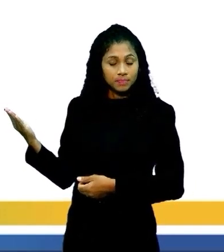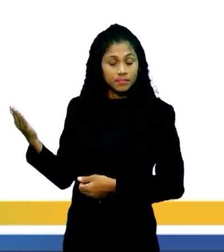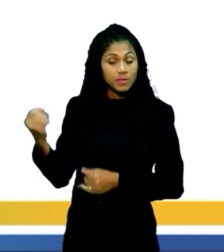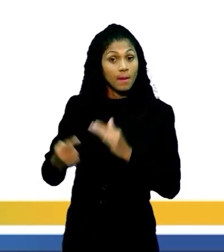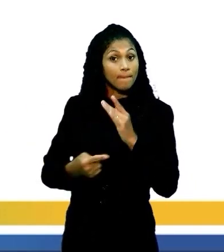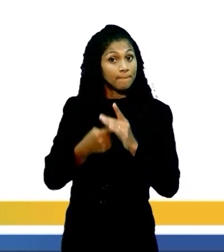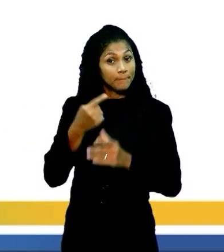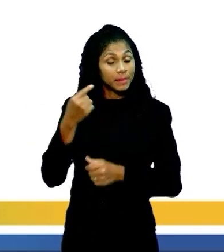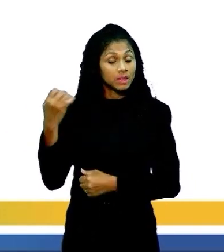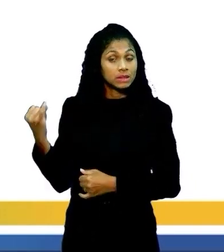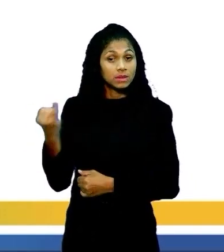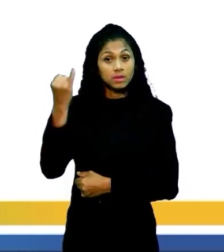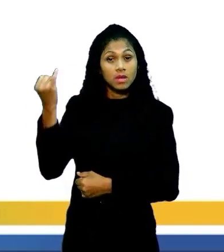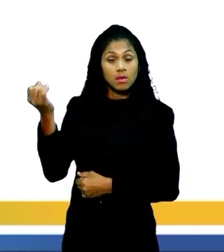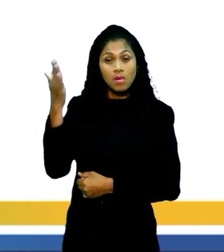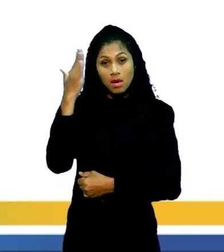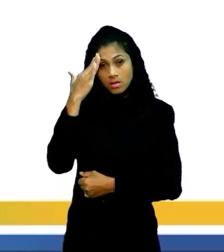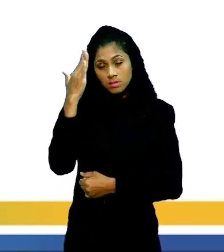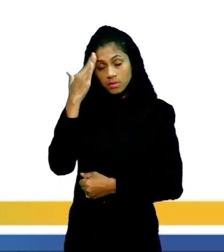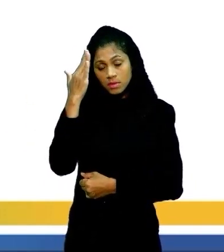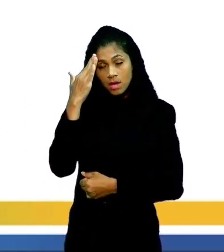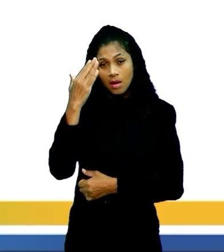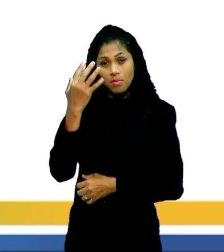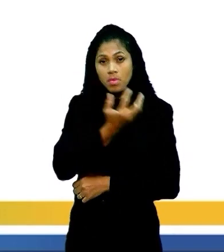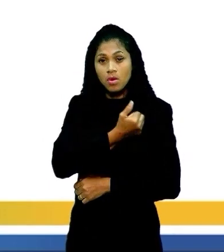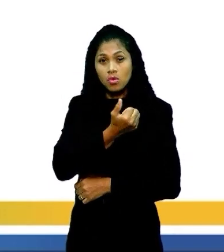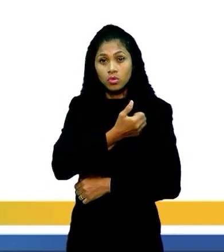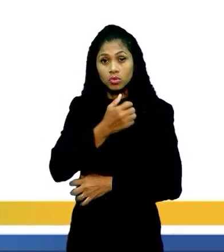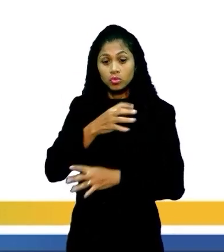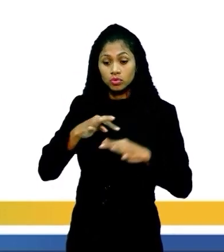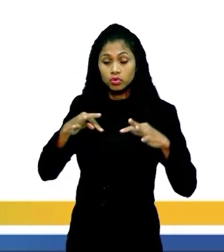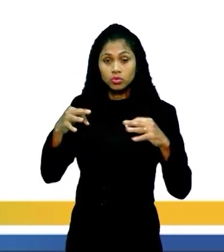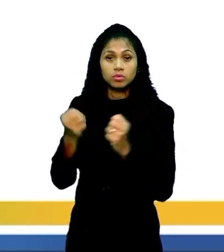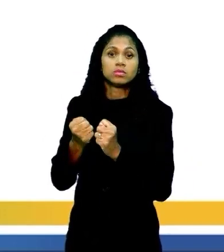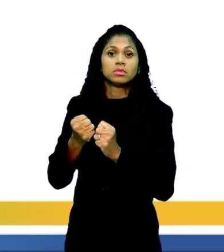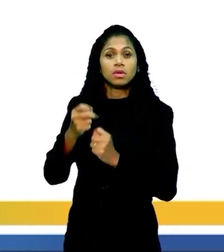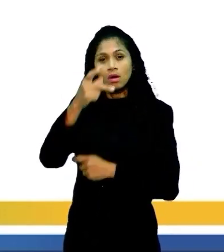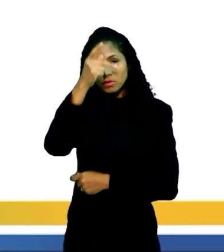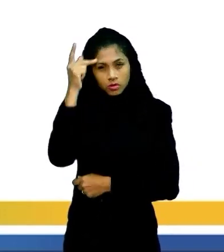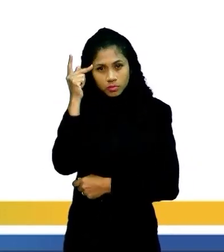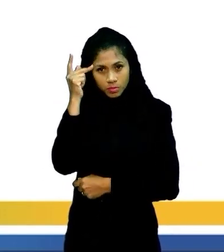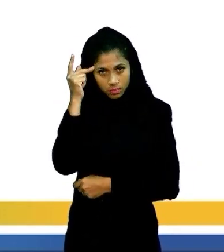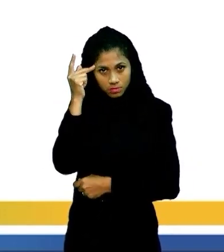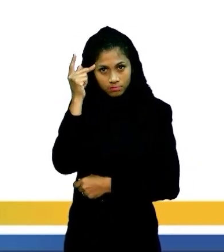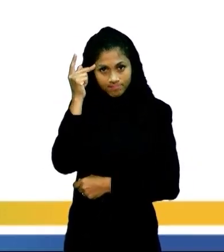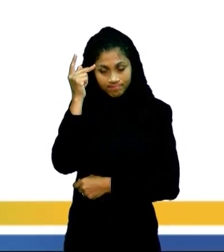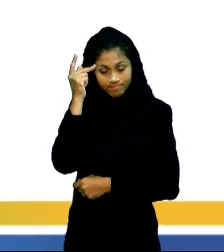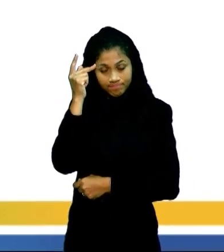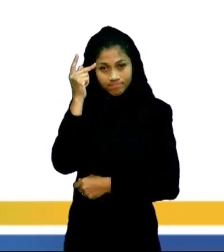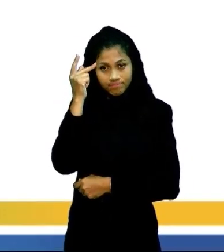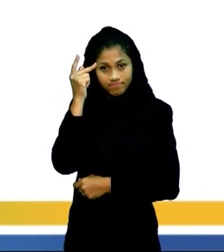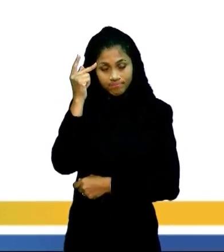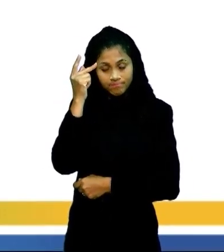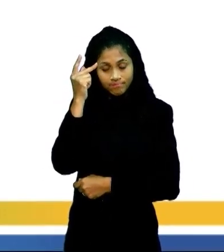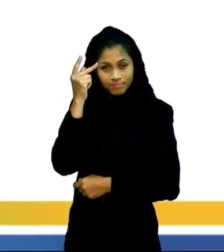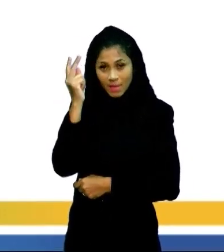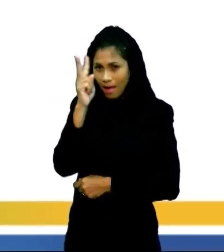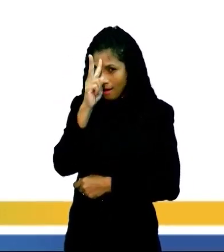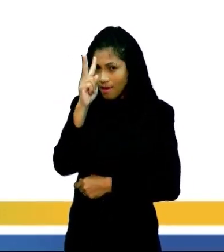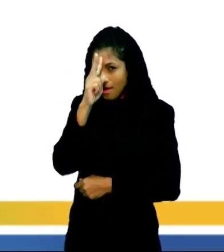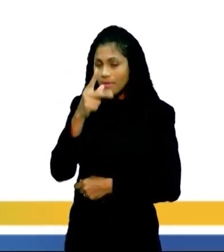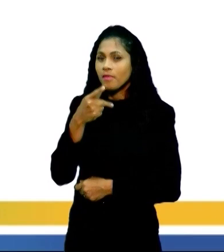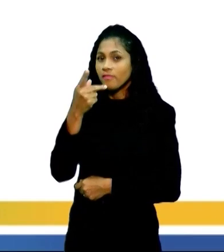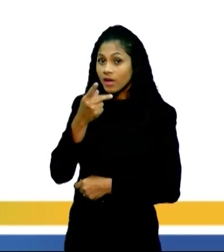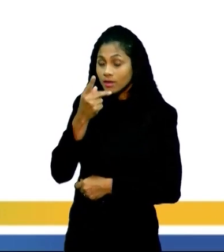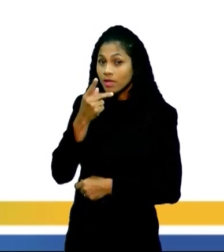importante saber o número total de pessoas. Viu que a gente falou no primeiro momento? O número total de